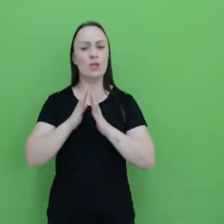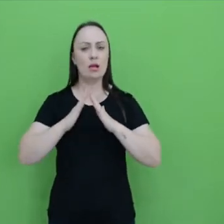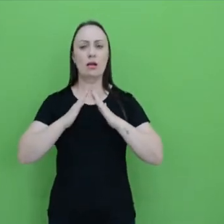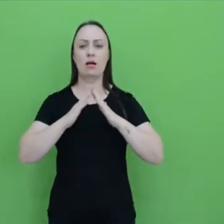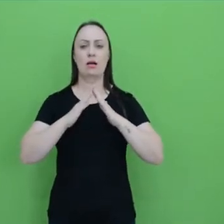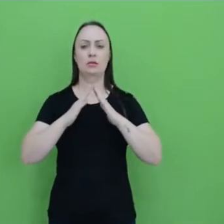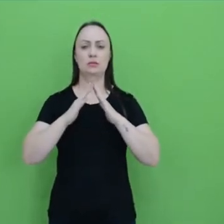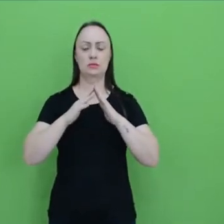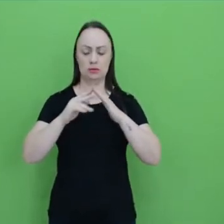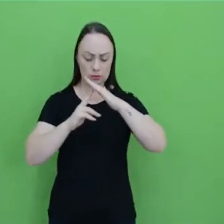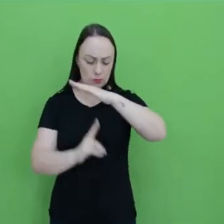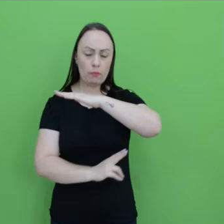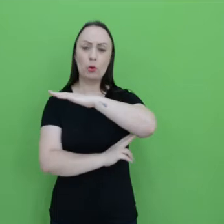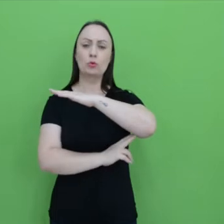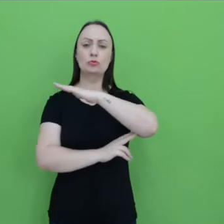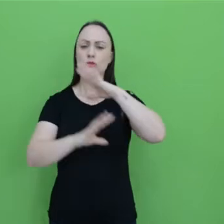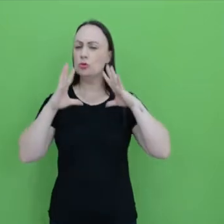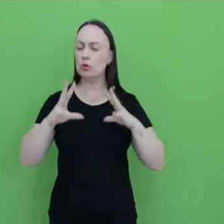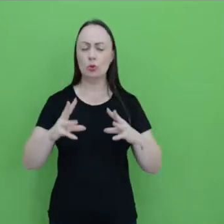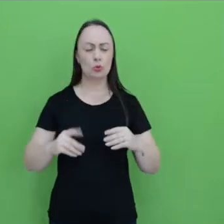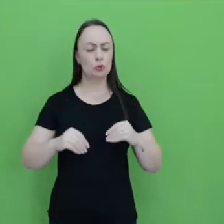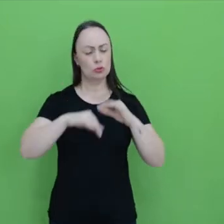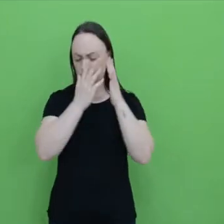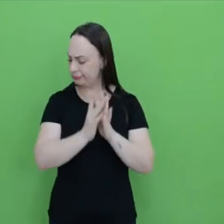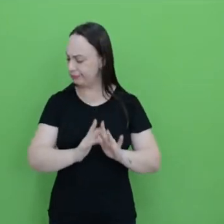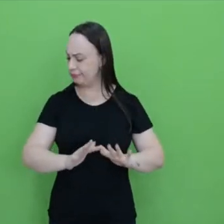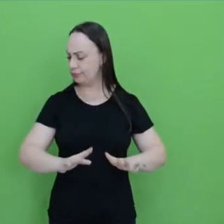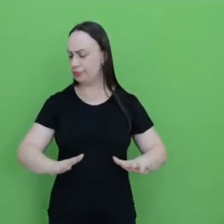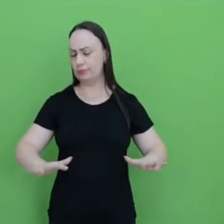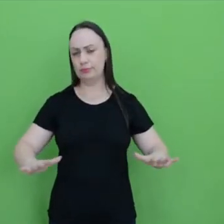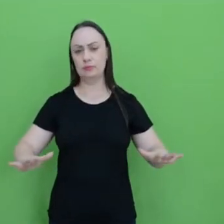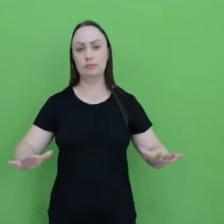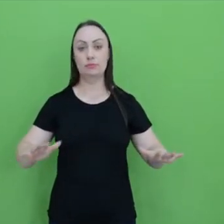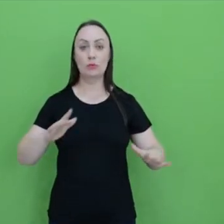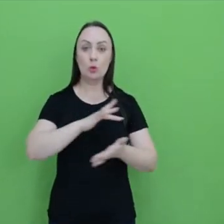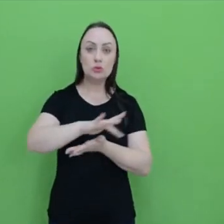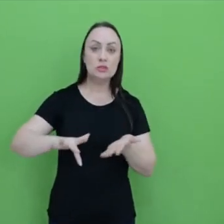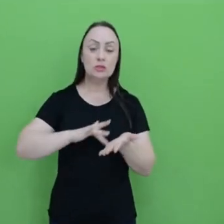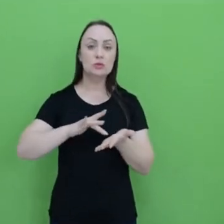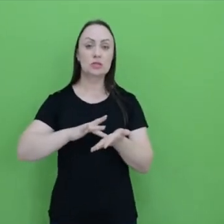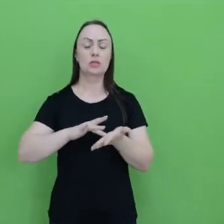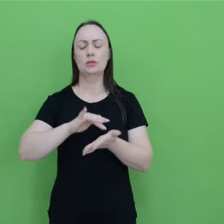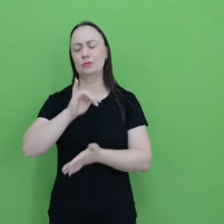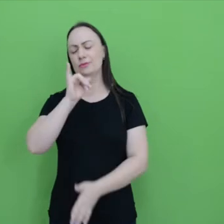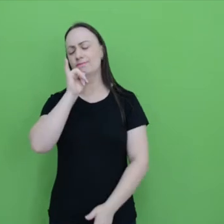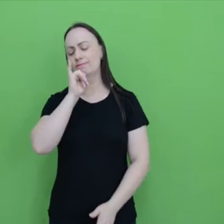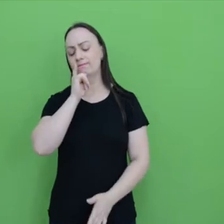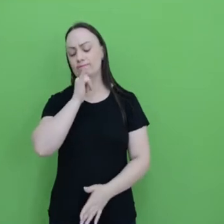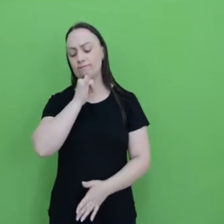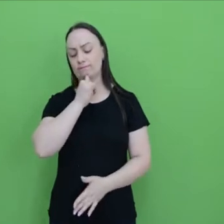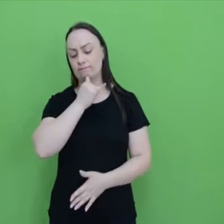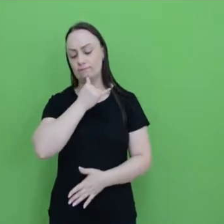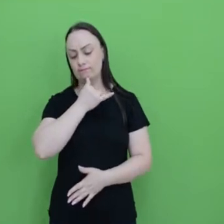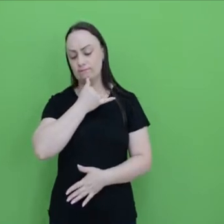Suas casas, suas pontes, tudo no chão. Os ciganos ficaram muito